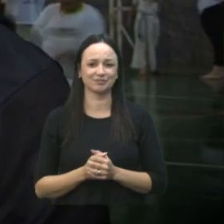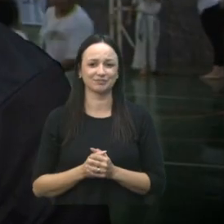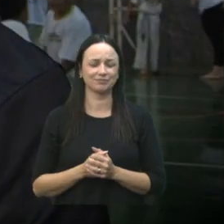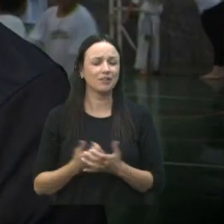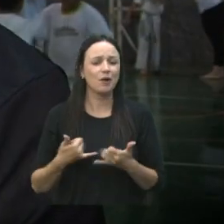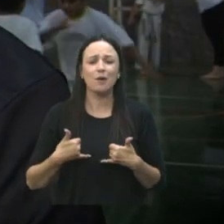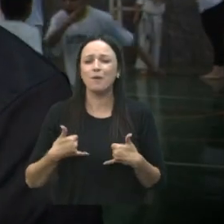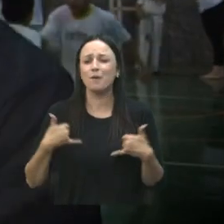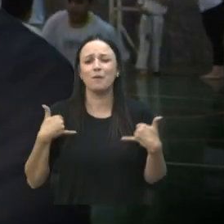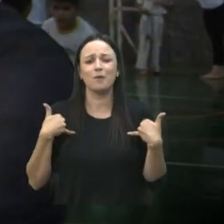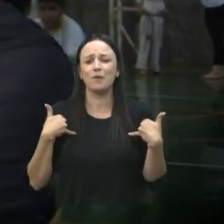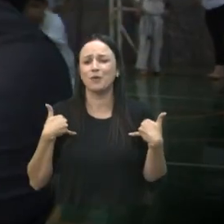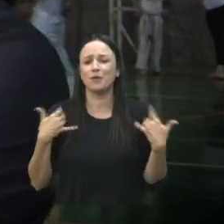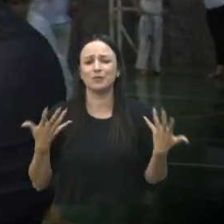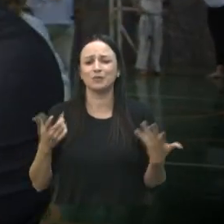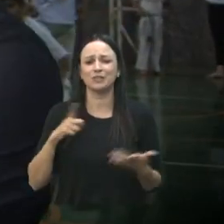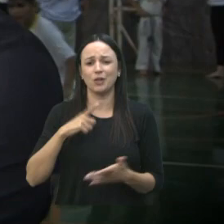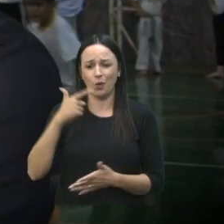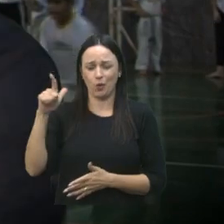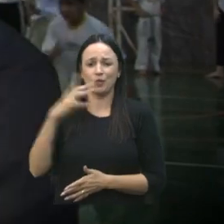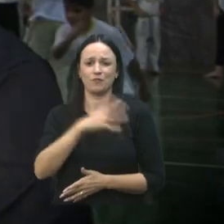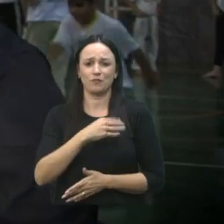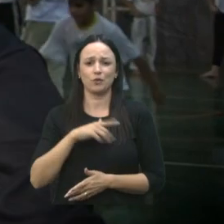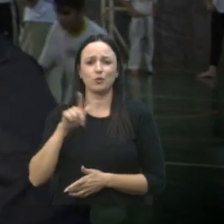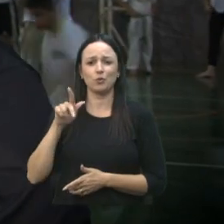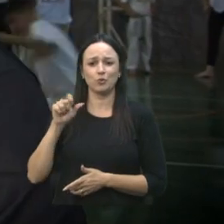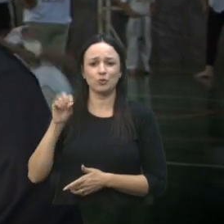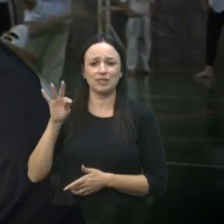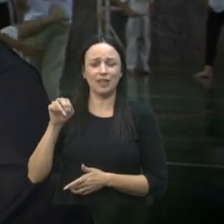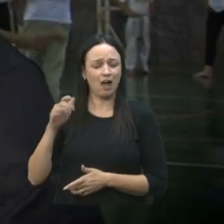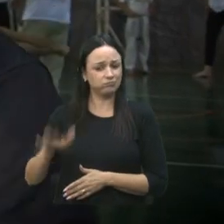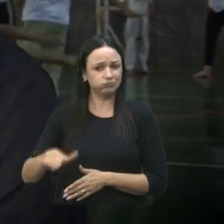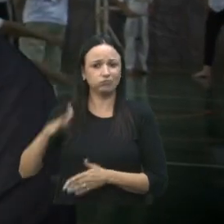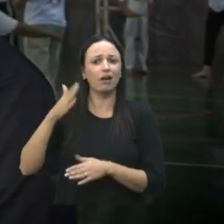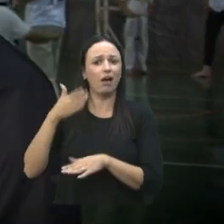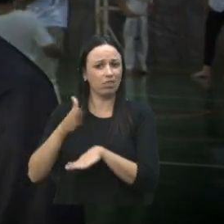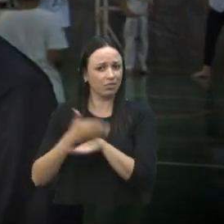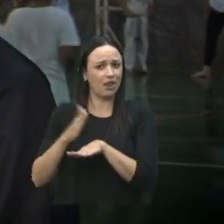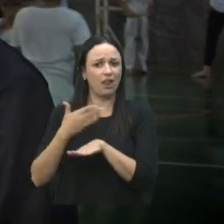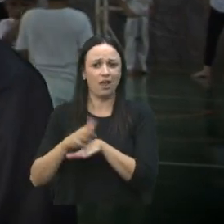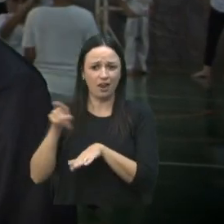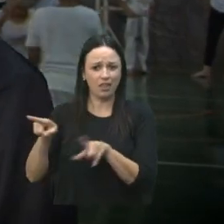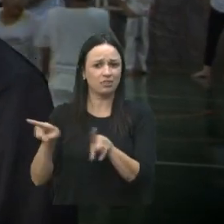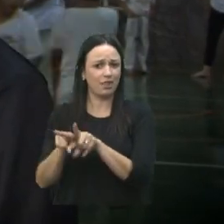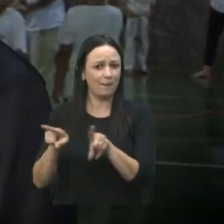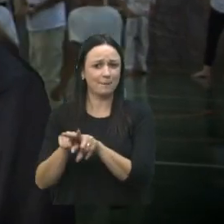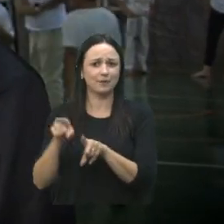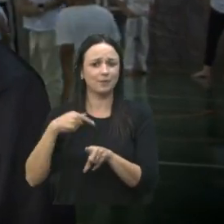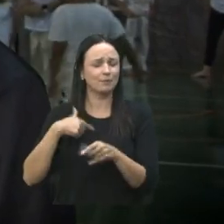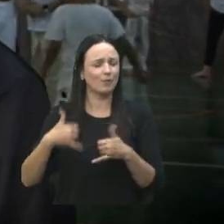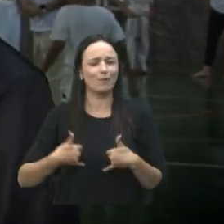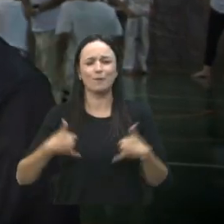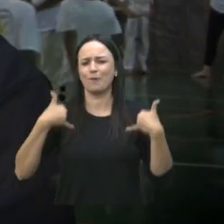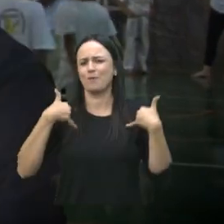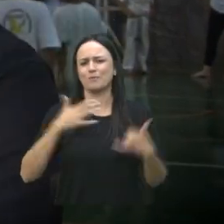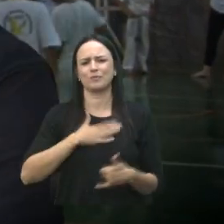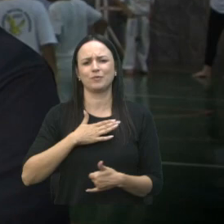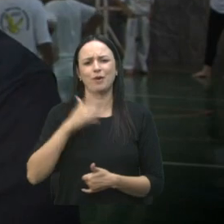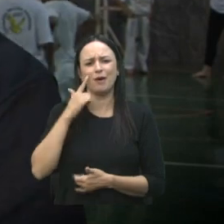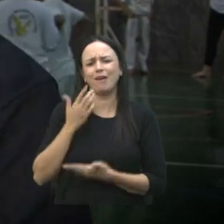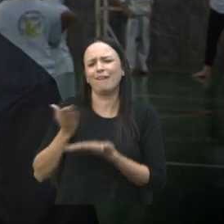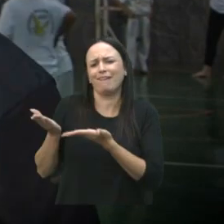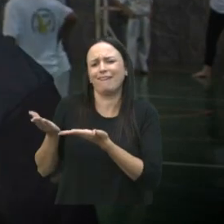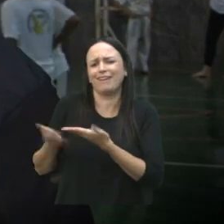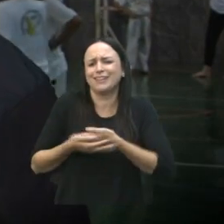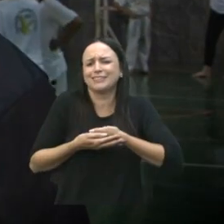orgulho. E nunca parou. Tem outro meu filho também, o Gustavo, que tá treinando desde criança aí. Também tá treinando. Então é um orgulho pra mim, gente. Isso aqui é um